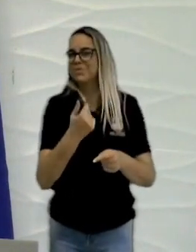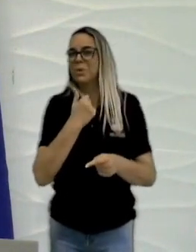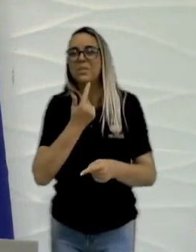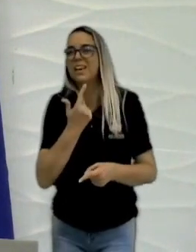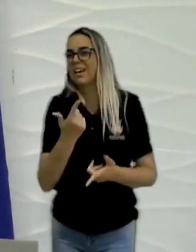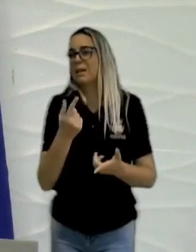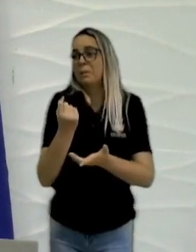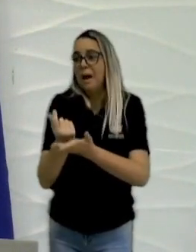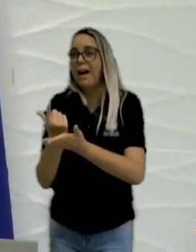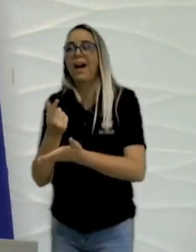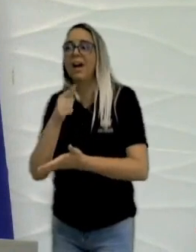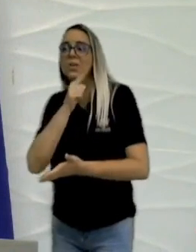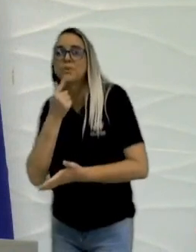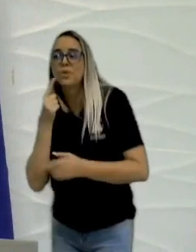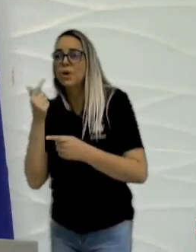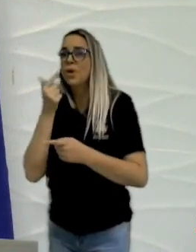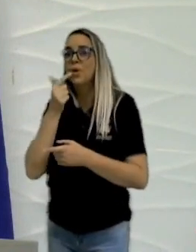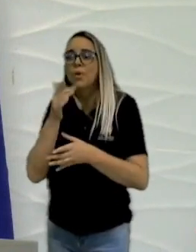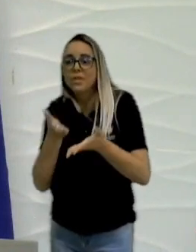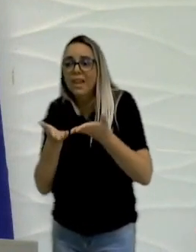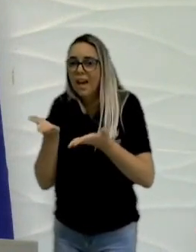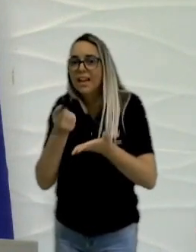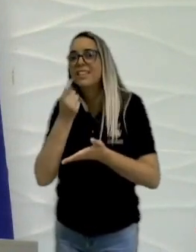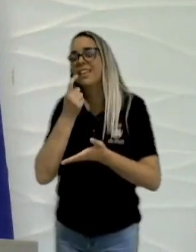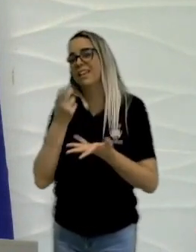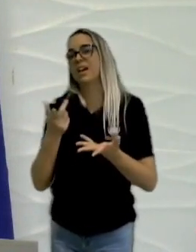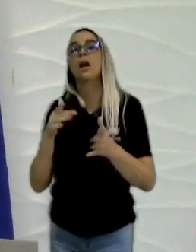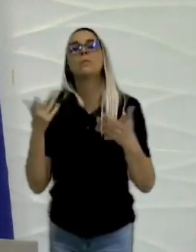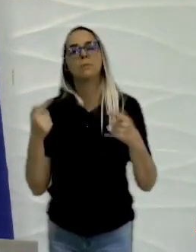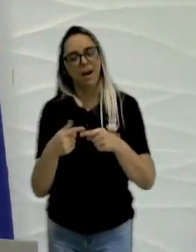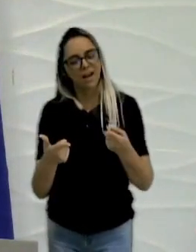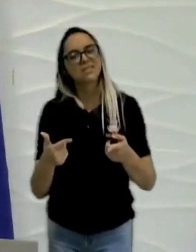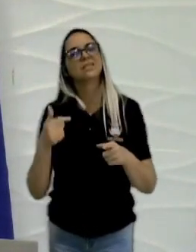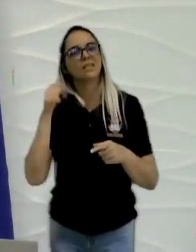tratamento dentário. Então, parabéns aí à nossa secretária Dalma, ao